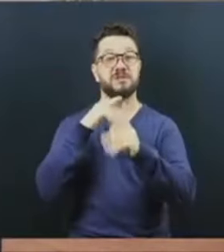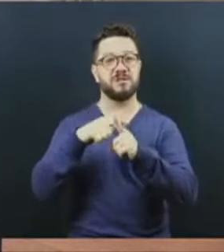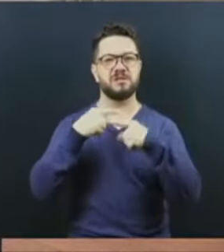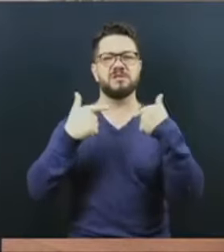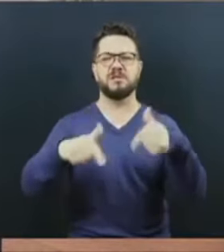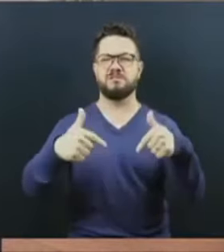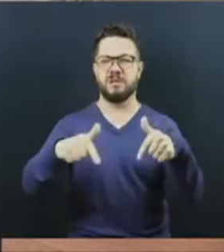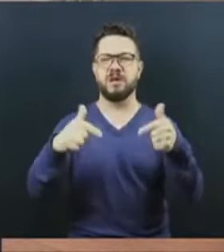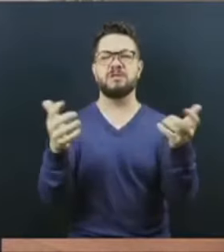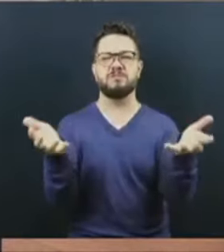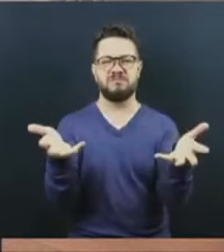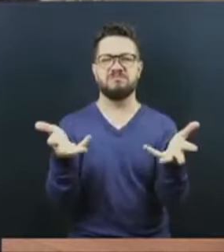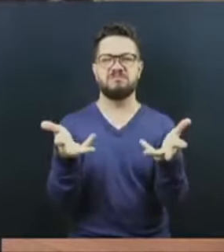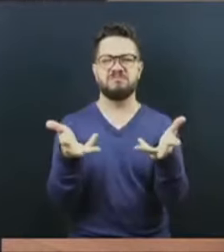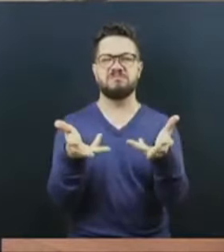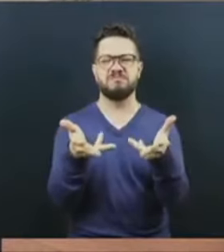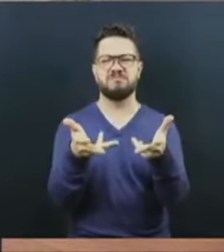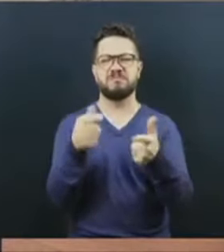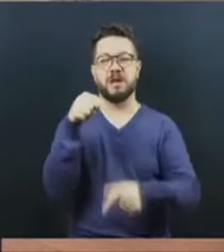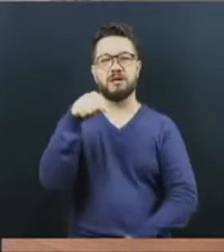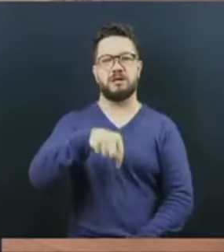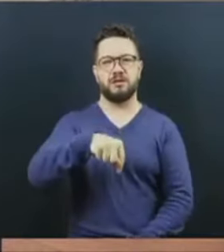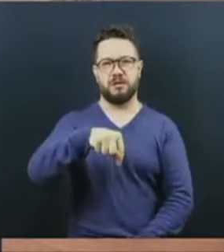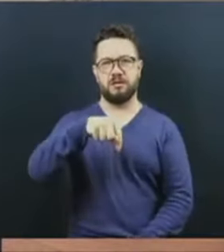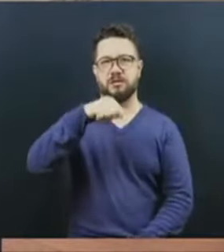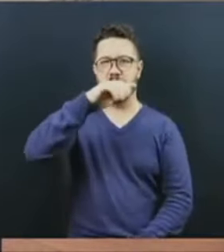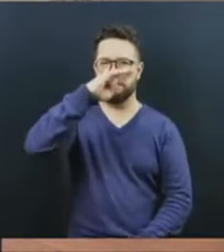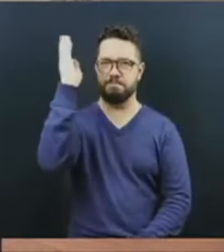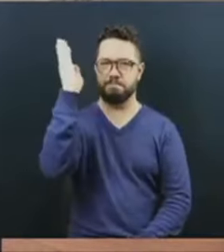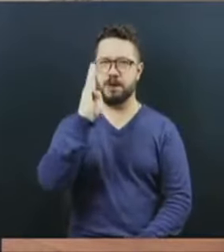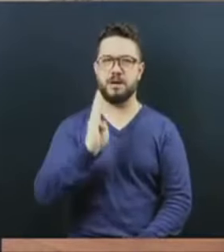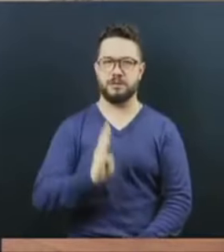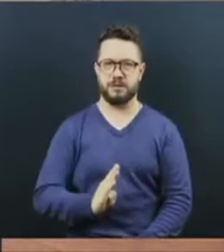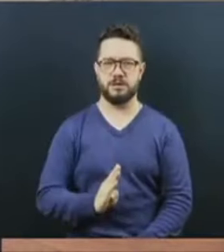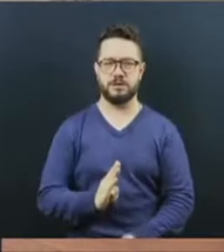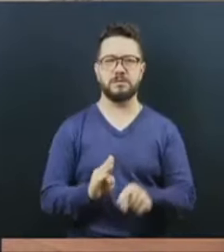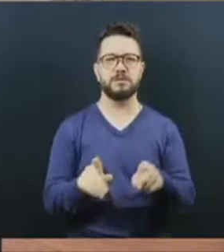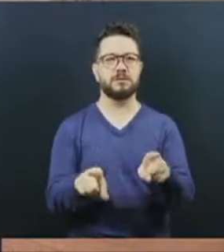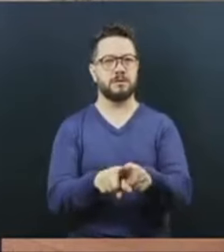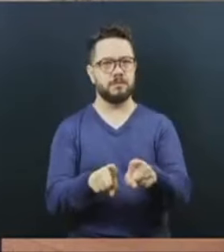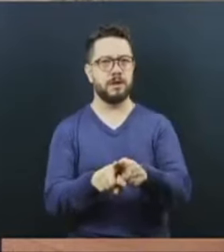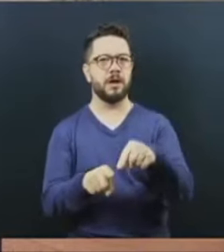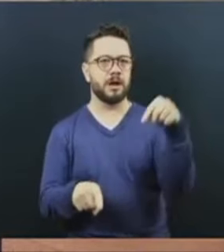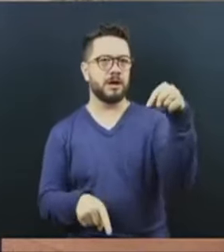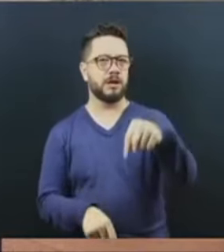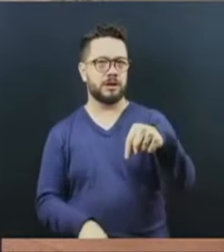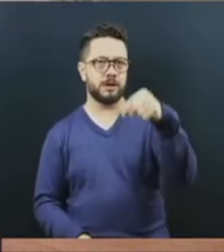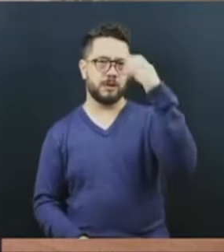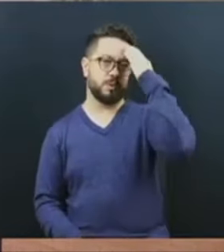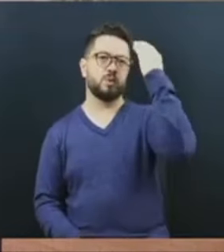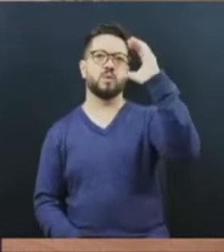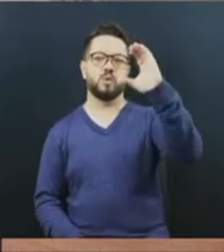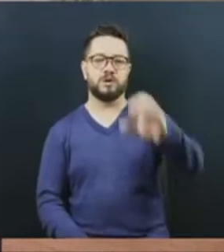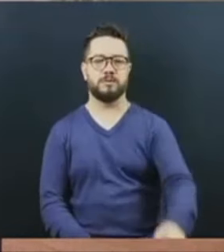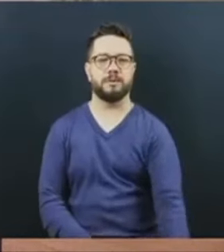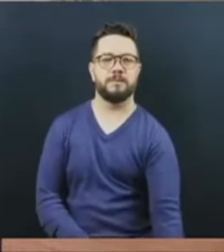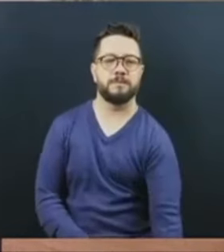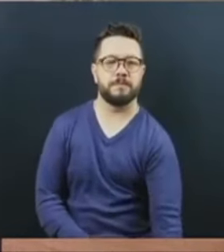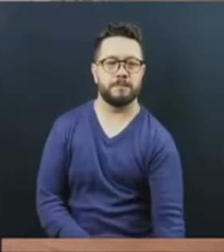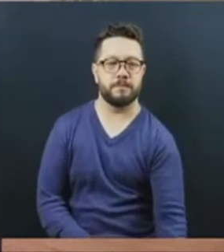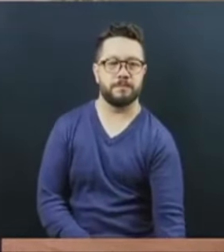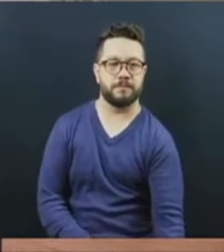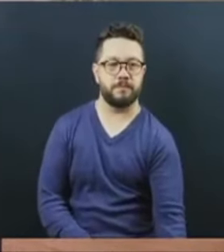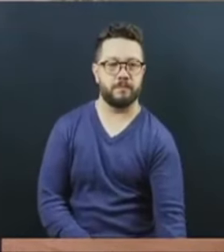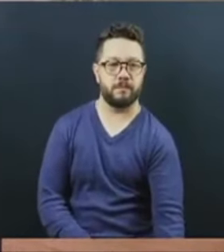sensacional no Brasil e principalmente aqui em Curitiba. E a ementa denomina de missionário Davi Martins de